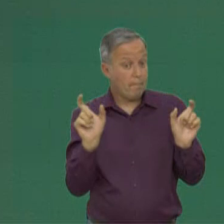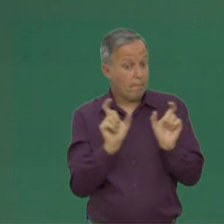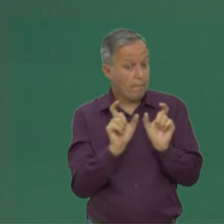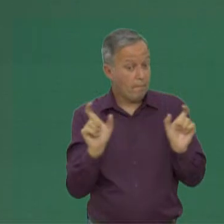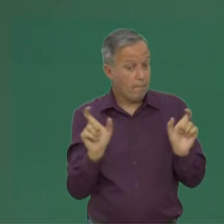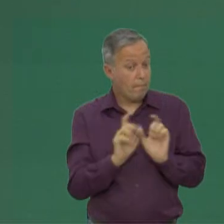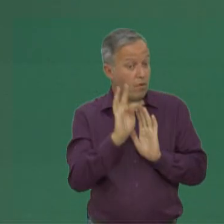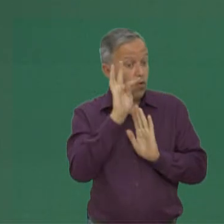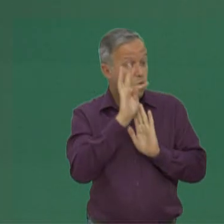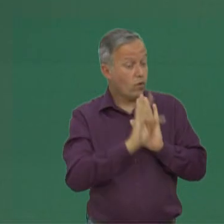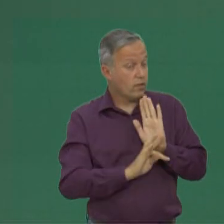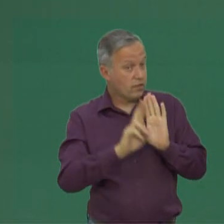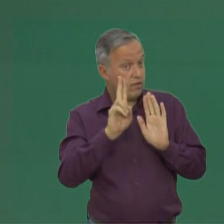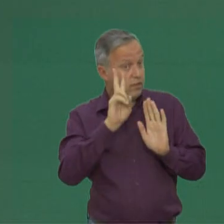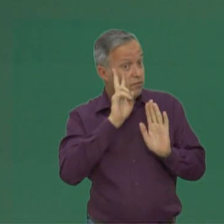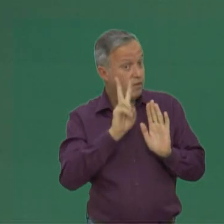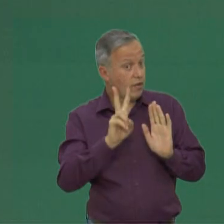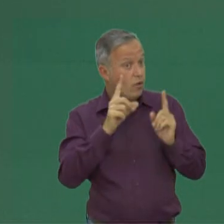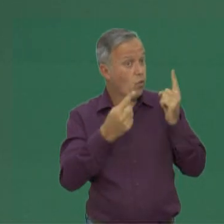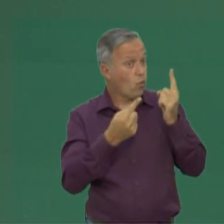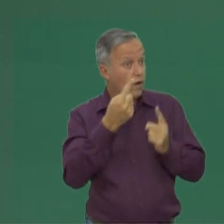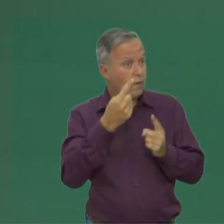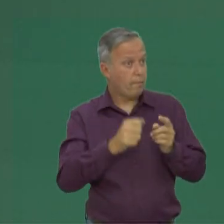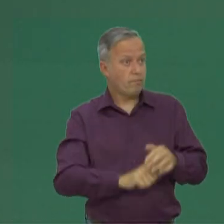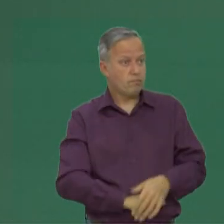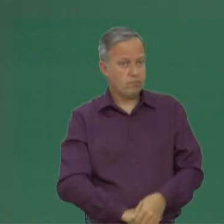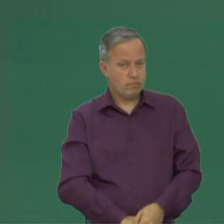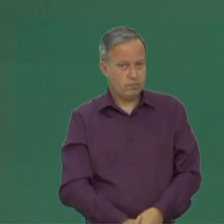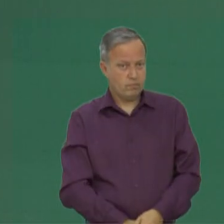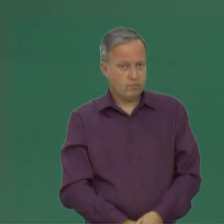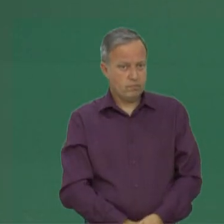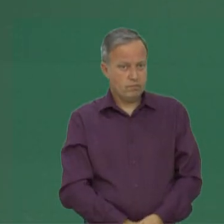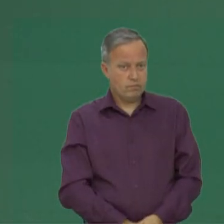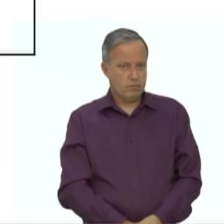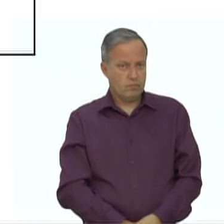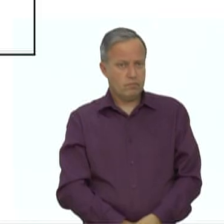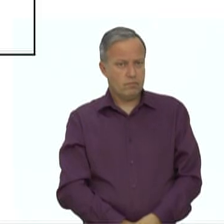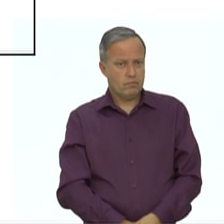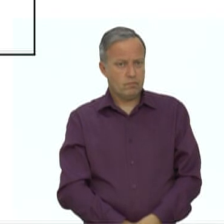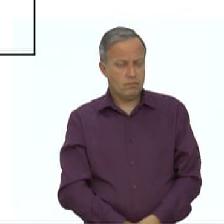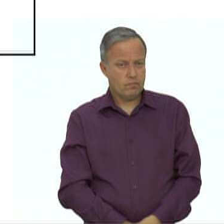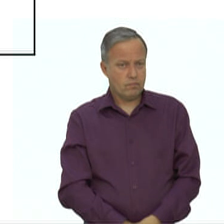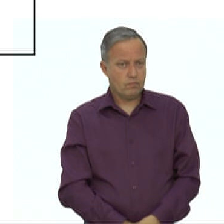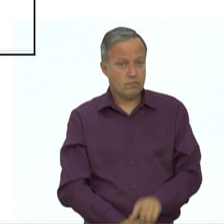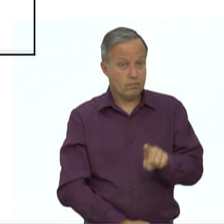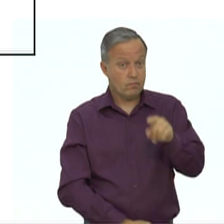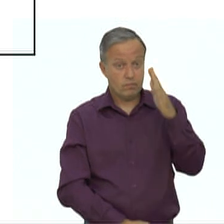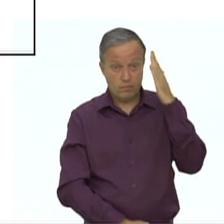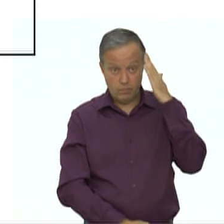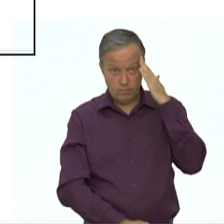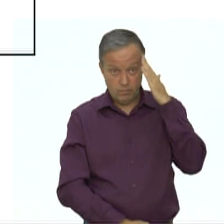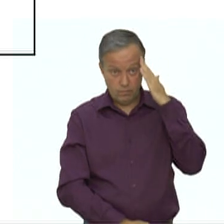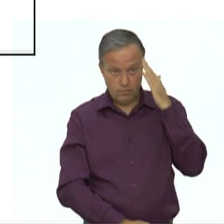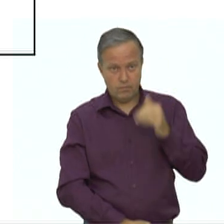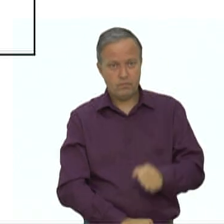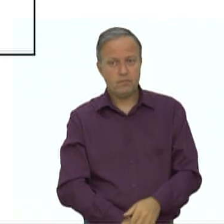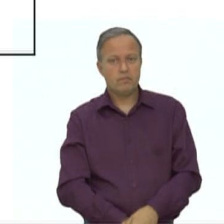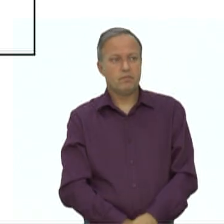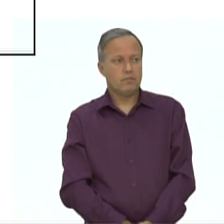contexto possível, tá? Vou dar mais um tempo aí para vocês pensarem.